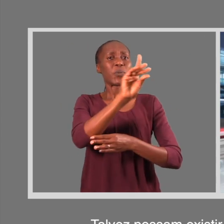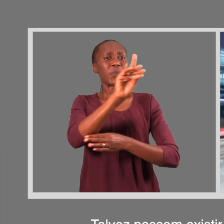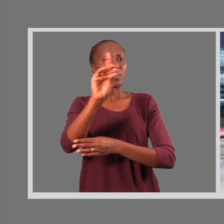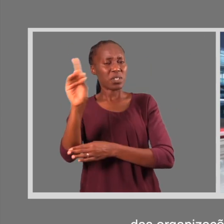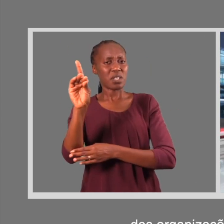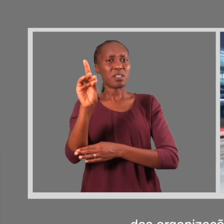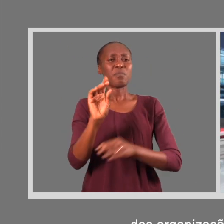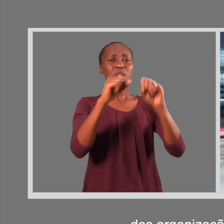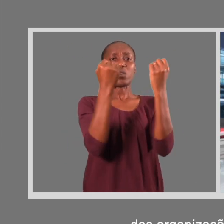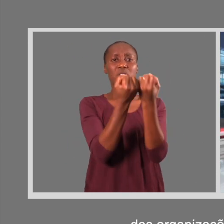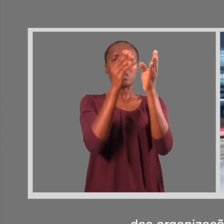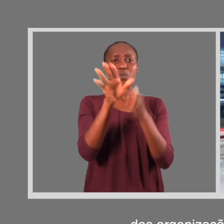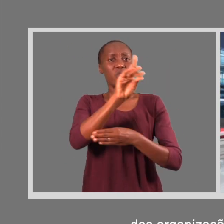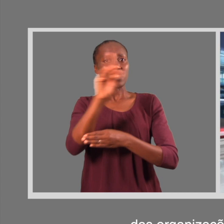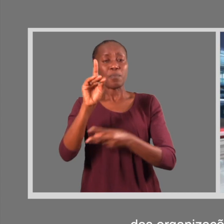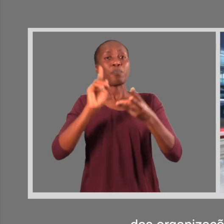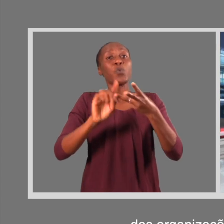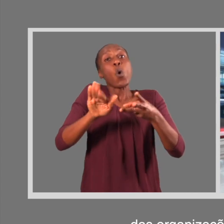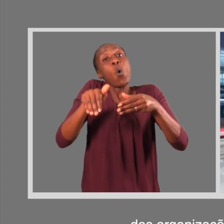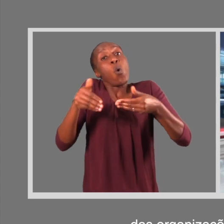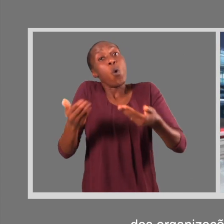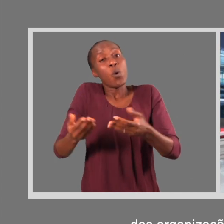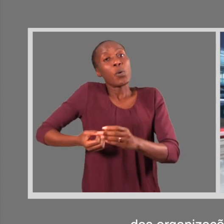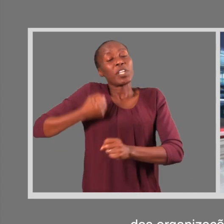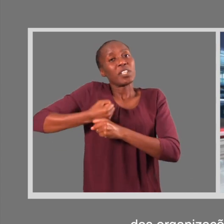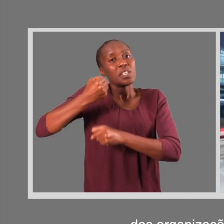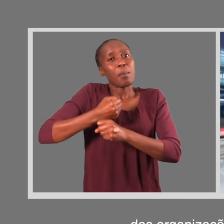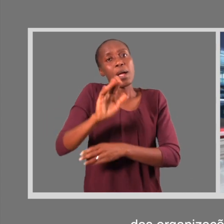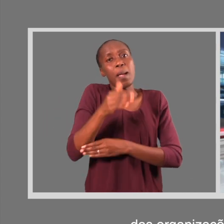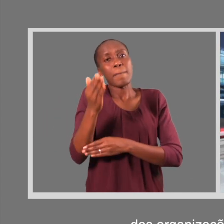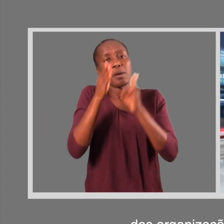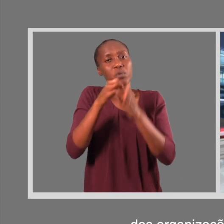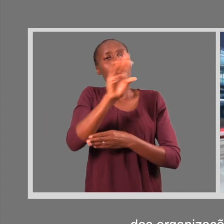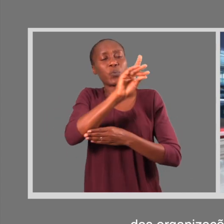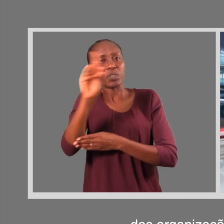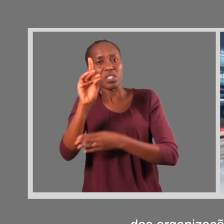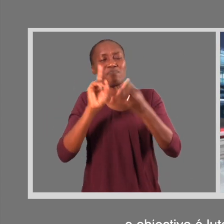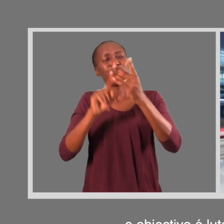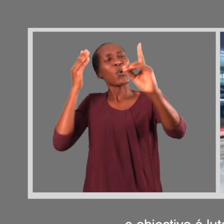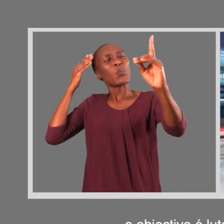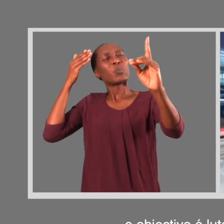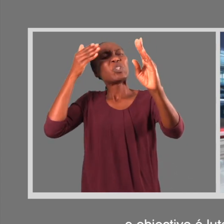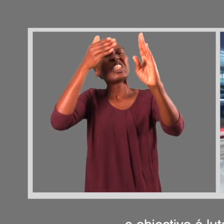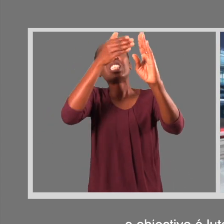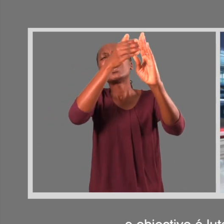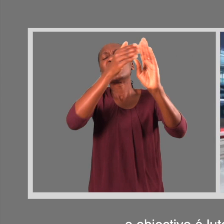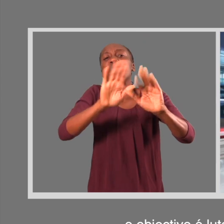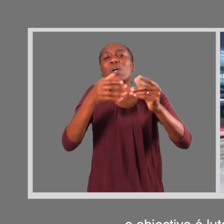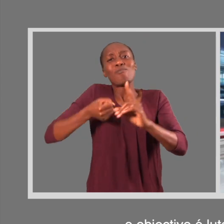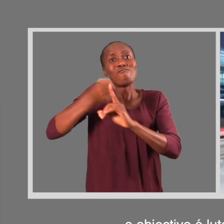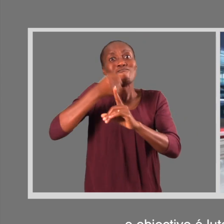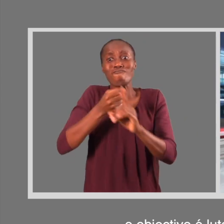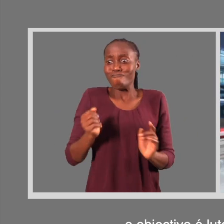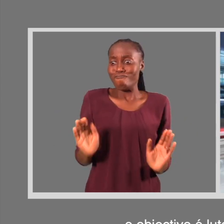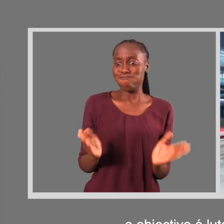deficiência, das organizações de pessoas com deficiência, ou que trabalham para as pessoas com deficiência, o objetivo é